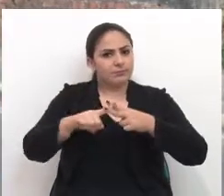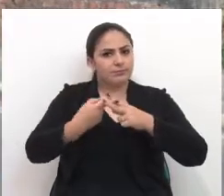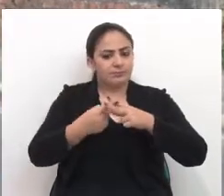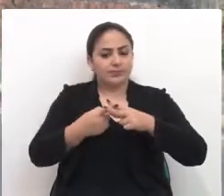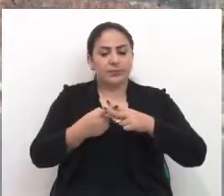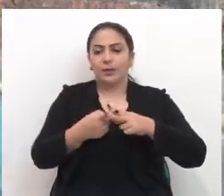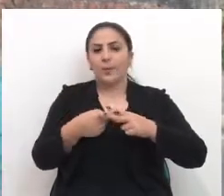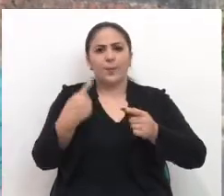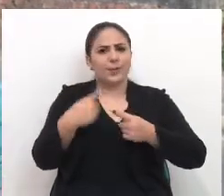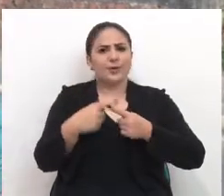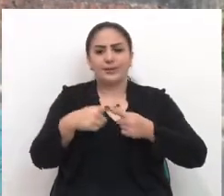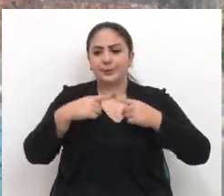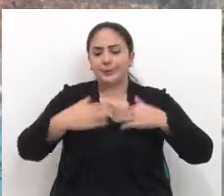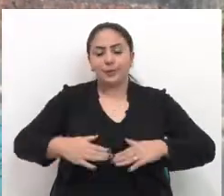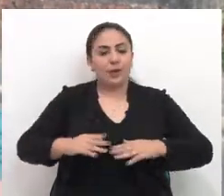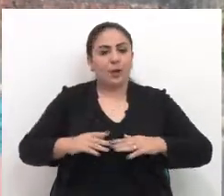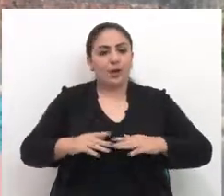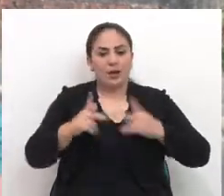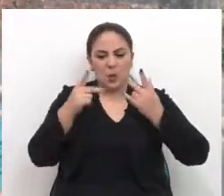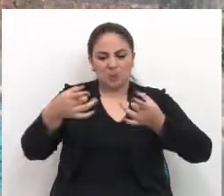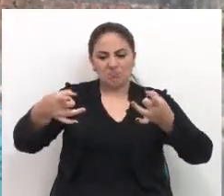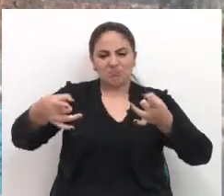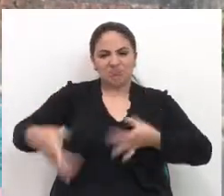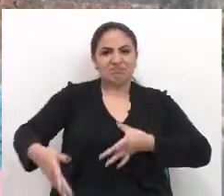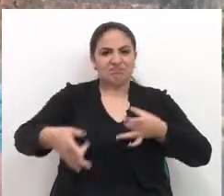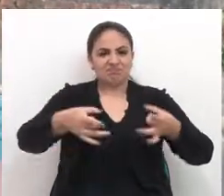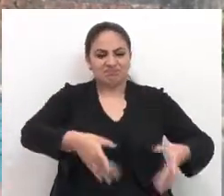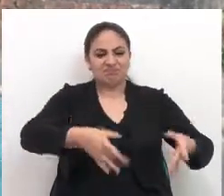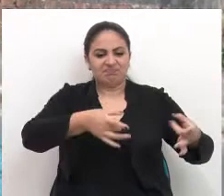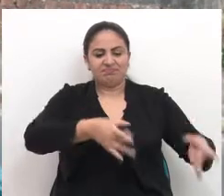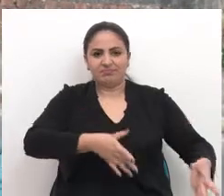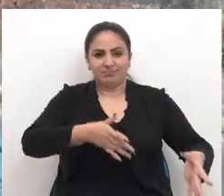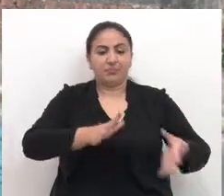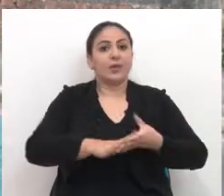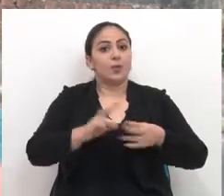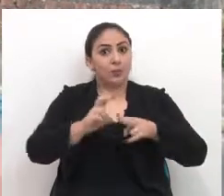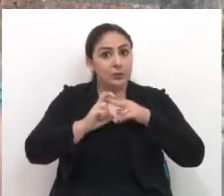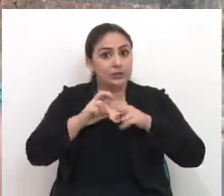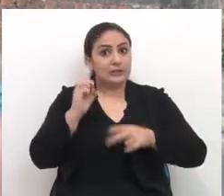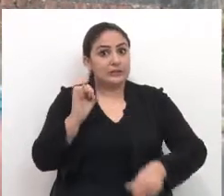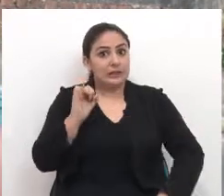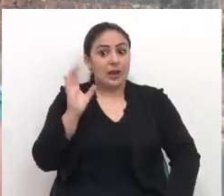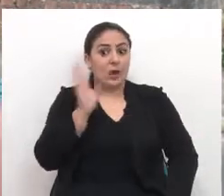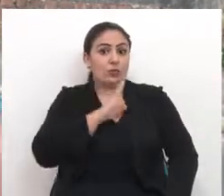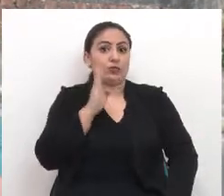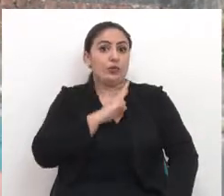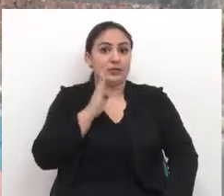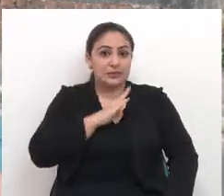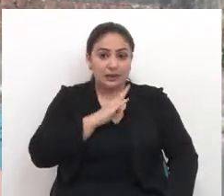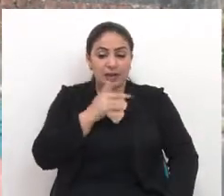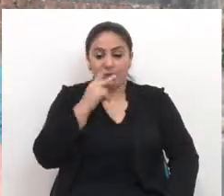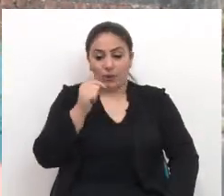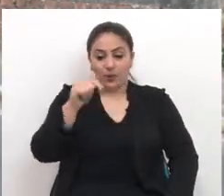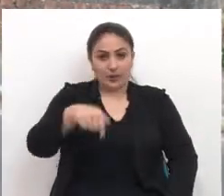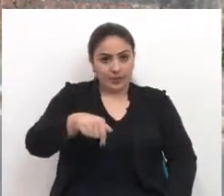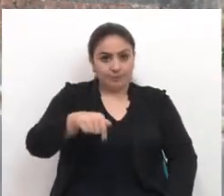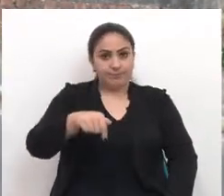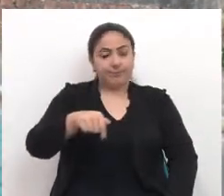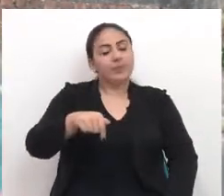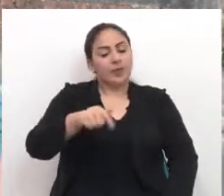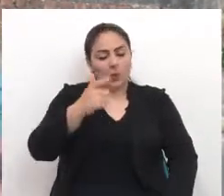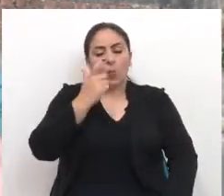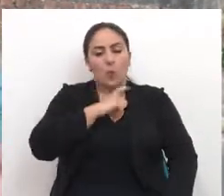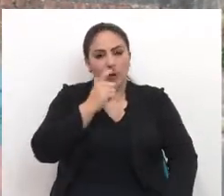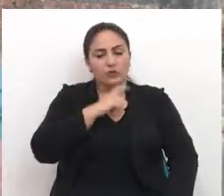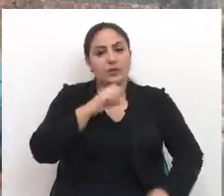aqui o quanto antes, que ninguém merece um descaso desse, uma situação nesse sentido. Quando tem caso de urgência, que nem esse aqui, eu